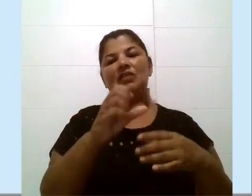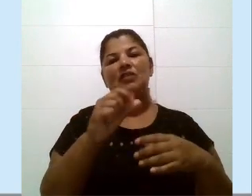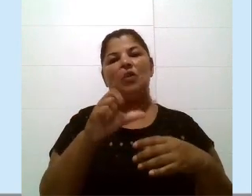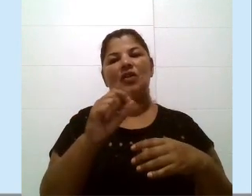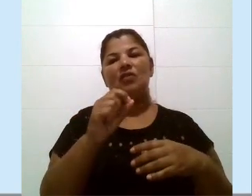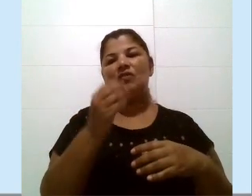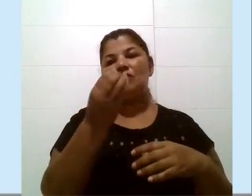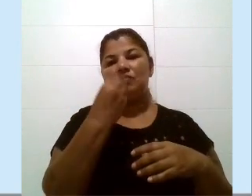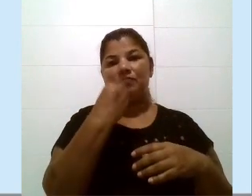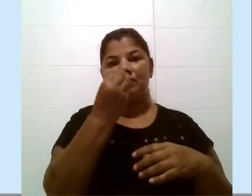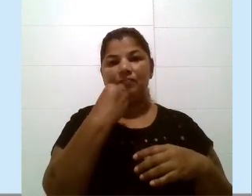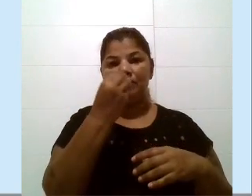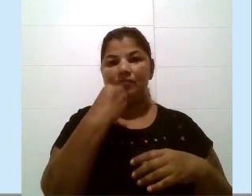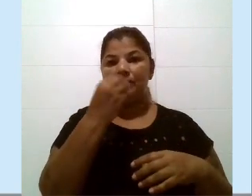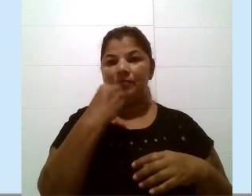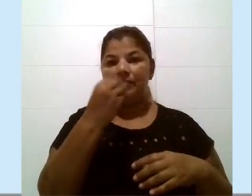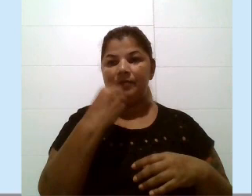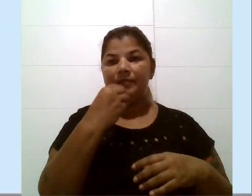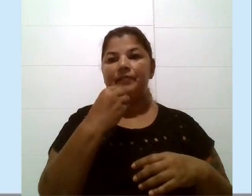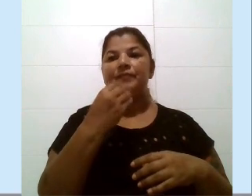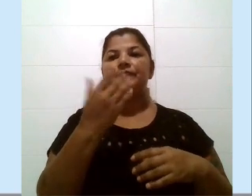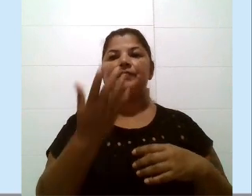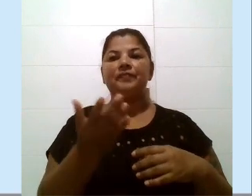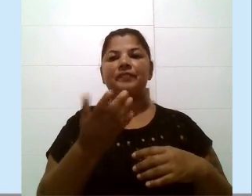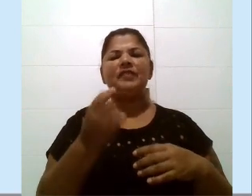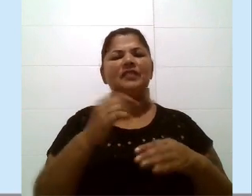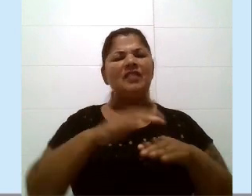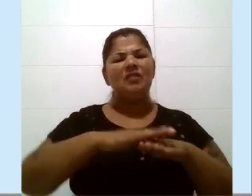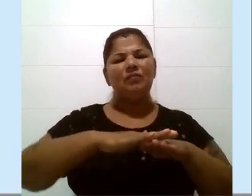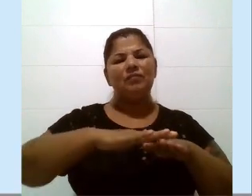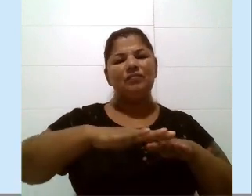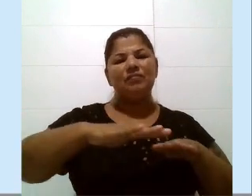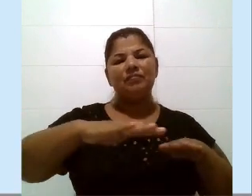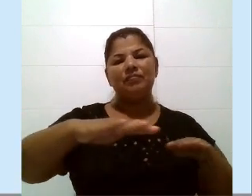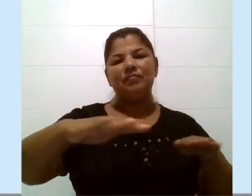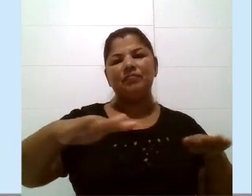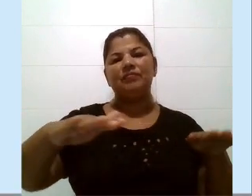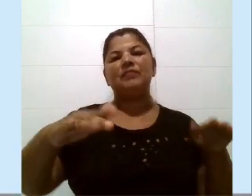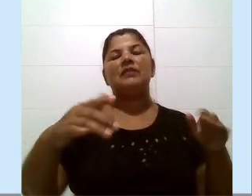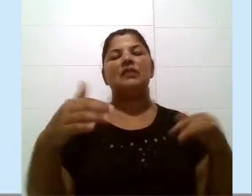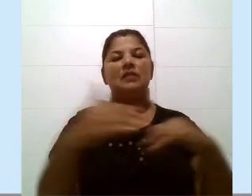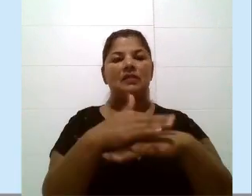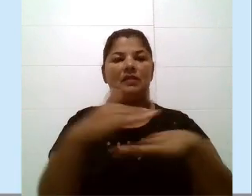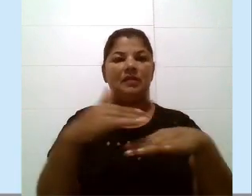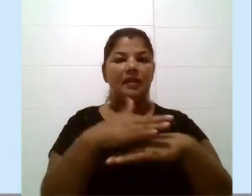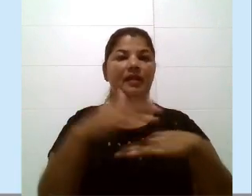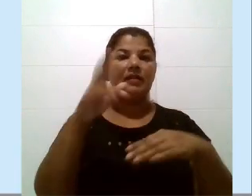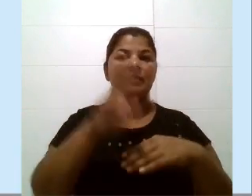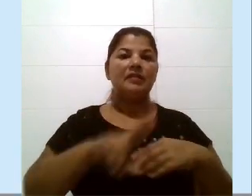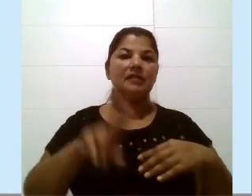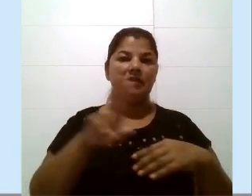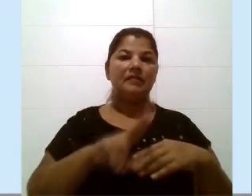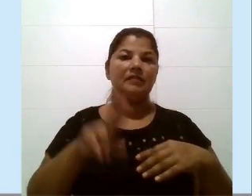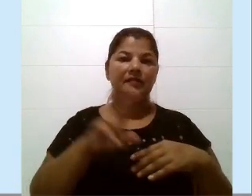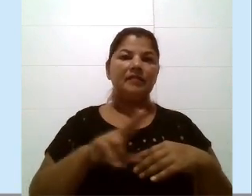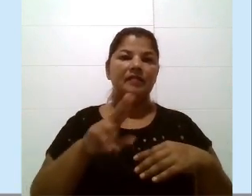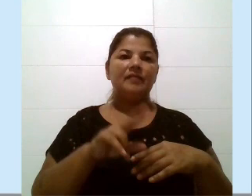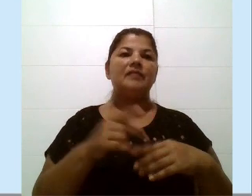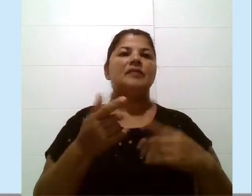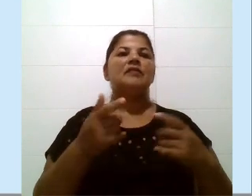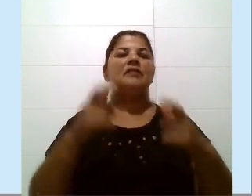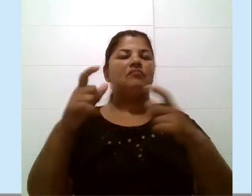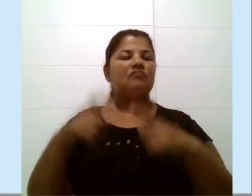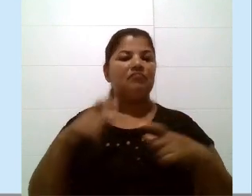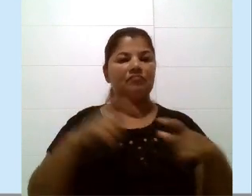empobrecido. E a gente vê a impermeabilização do solo geralmente nas cidades, tá? Então, os grandes centros urbanos, as